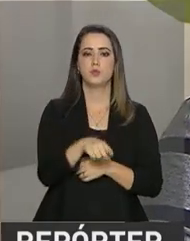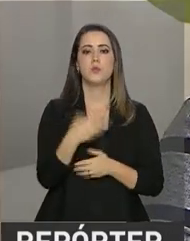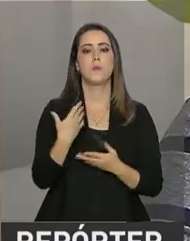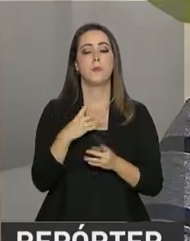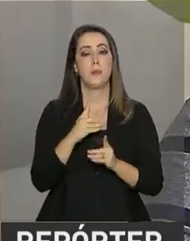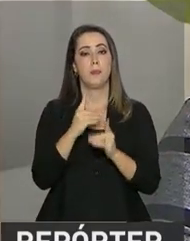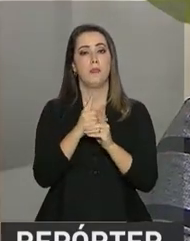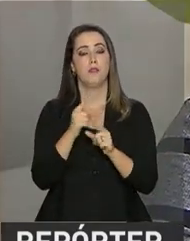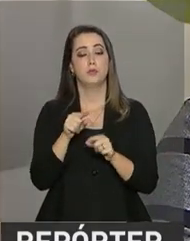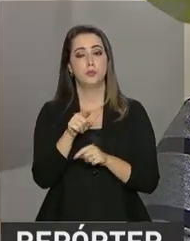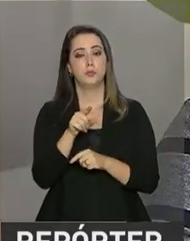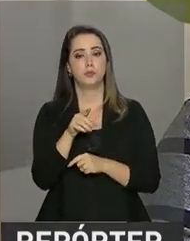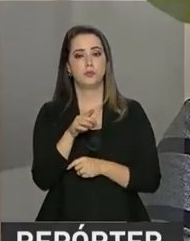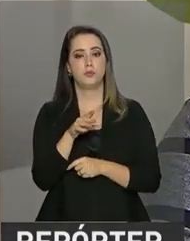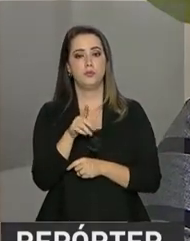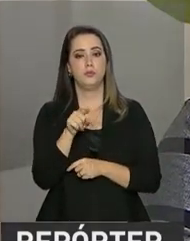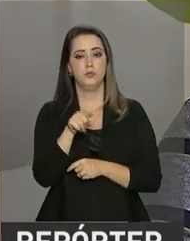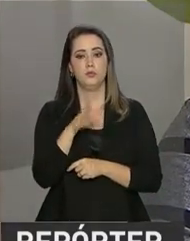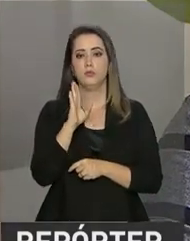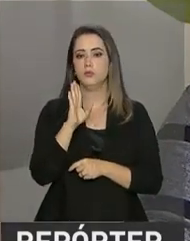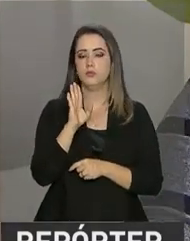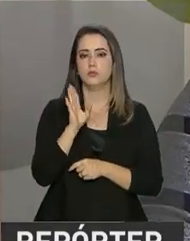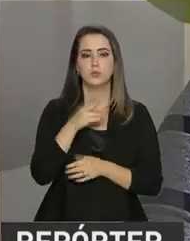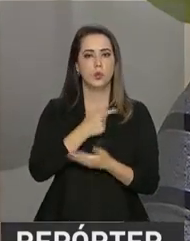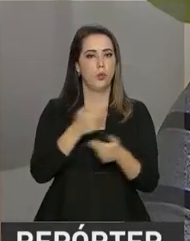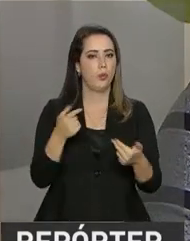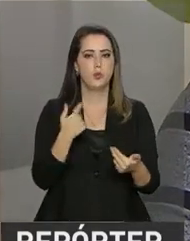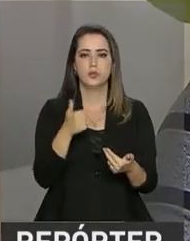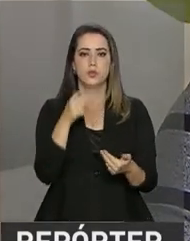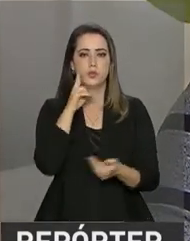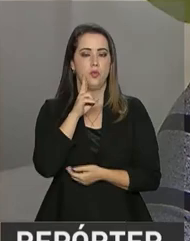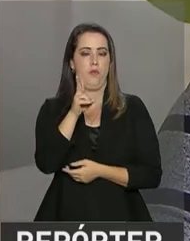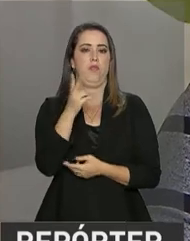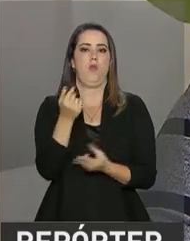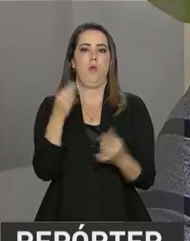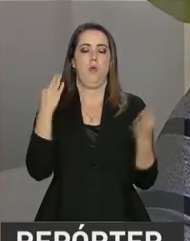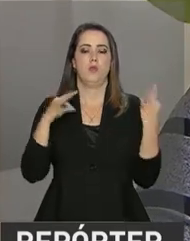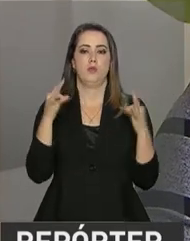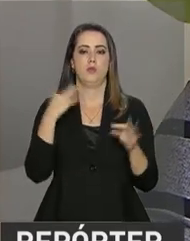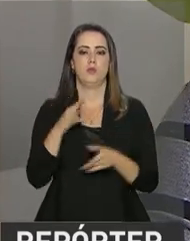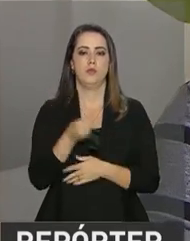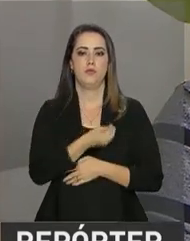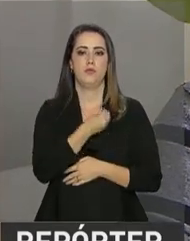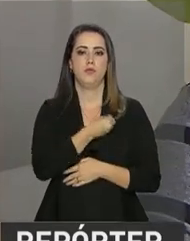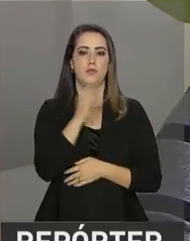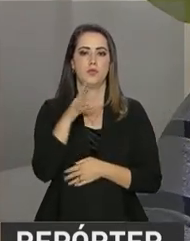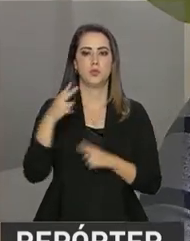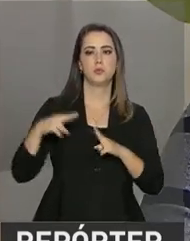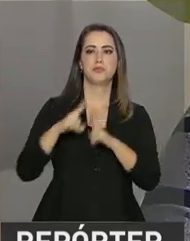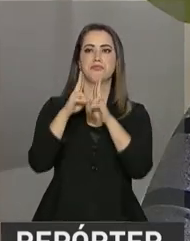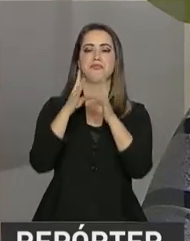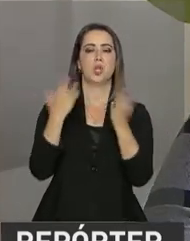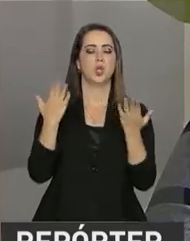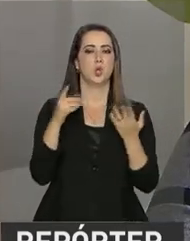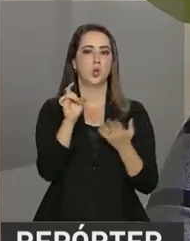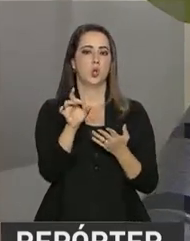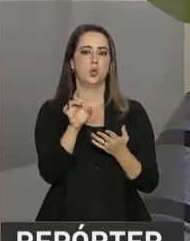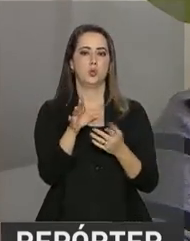descobri também é coisas que você não vê como turistas e não por isso só vai ver a todos